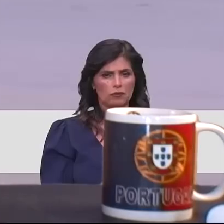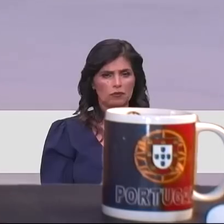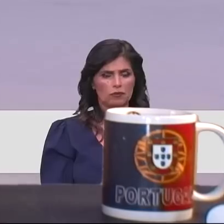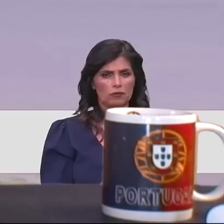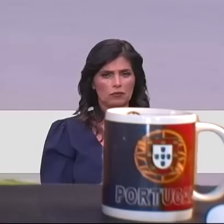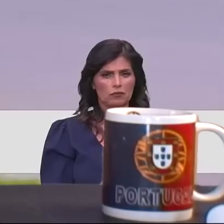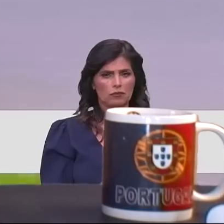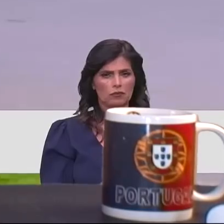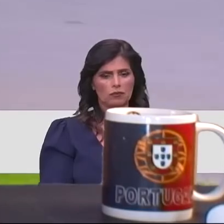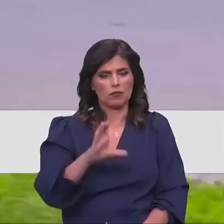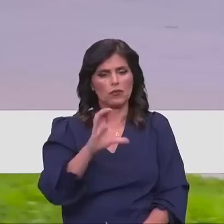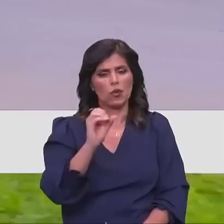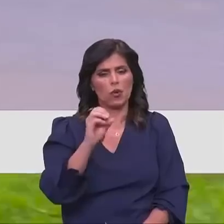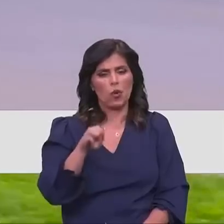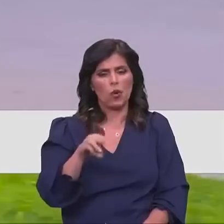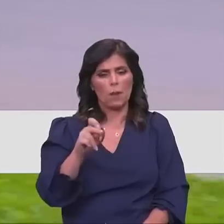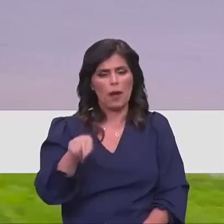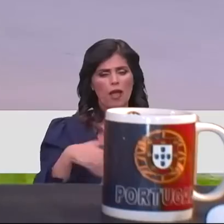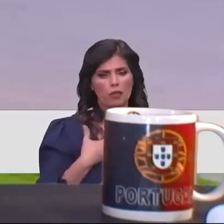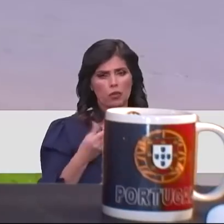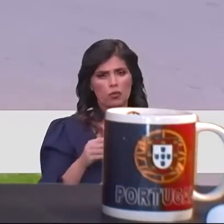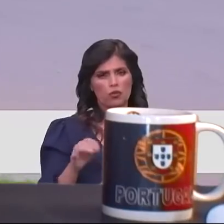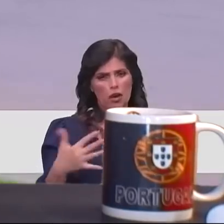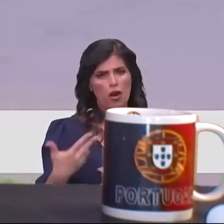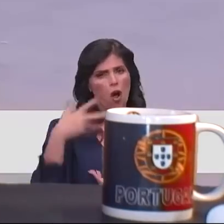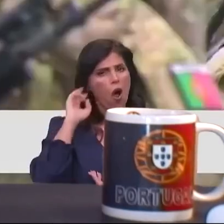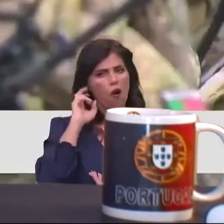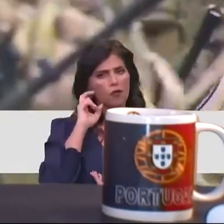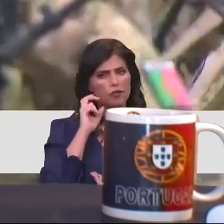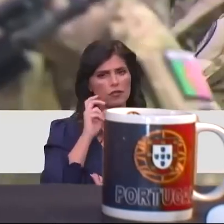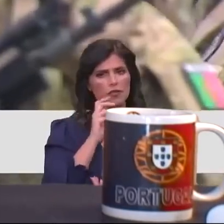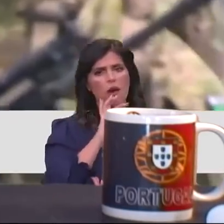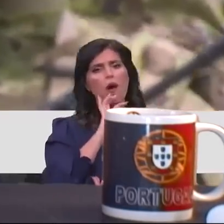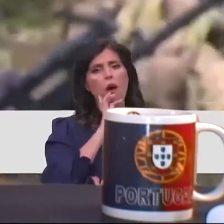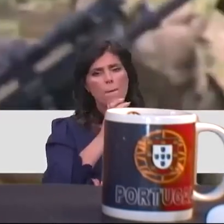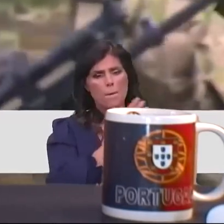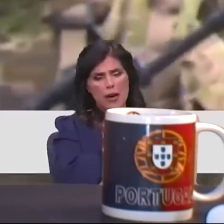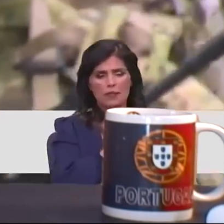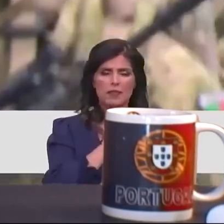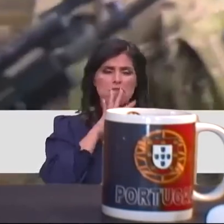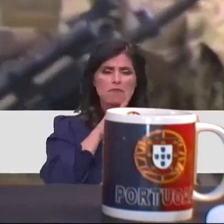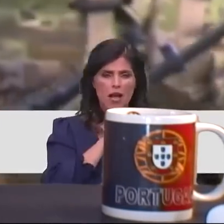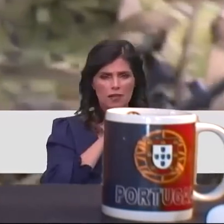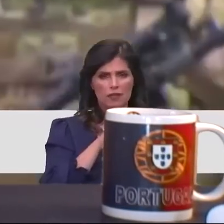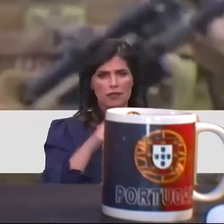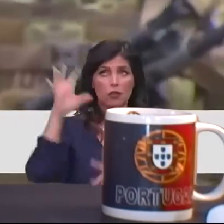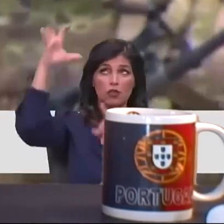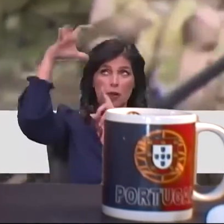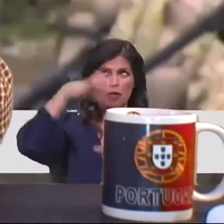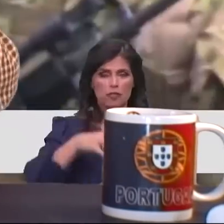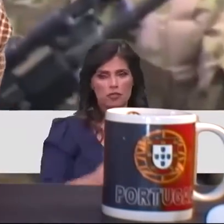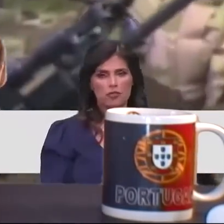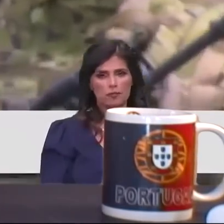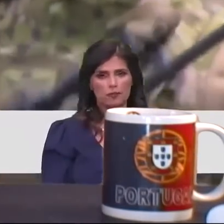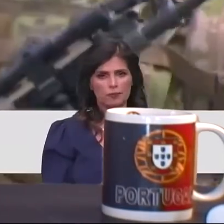Zero Só sucata mais nada e infelizmente continuamos com esta filosofia sabem a